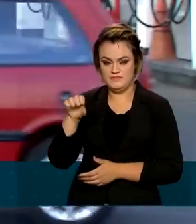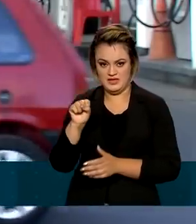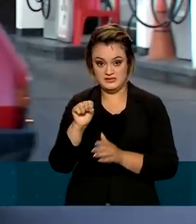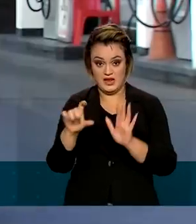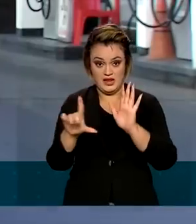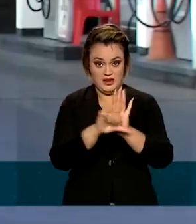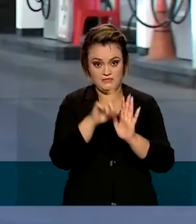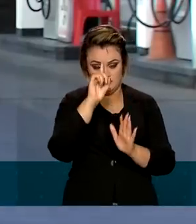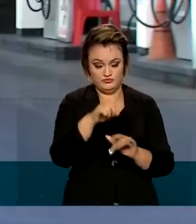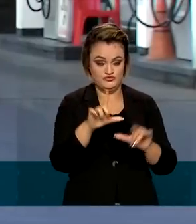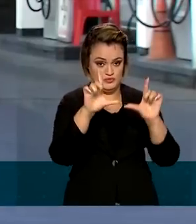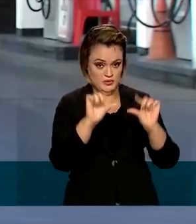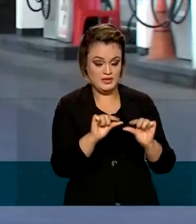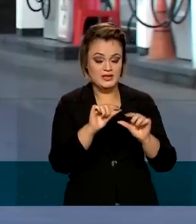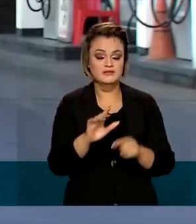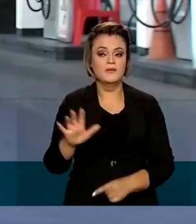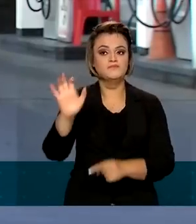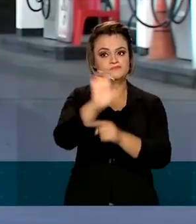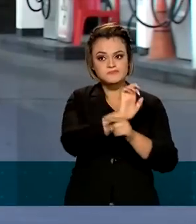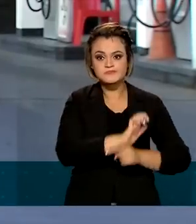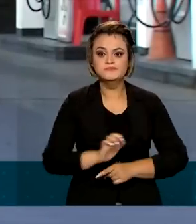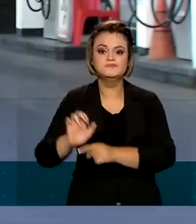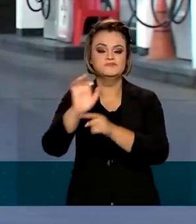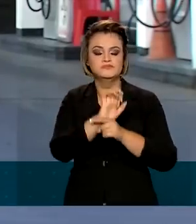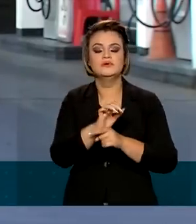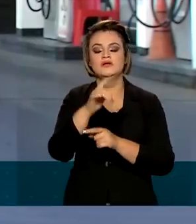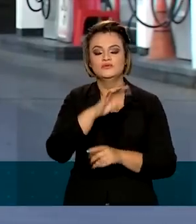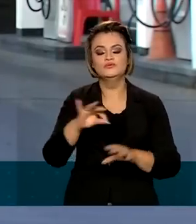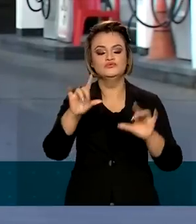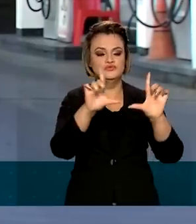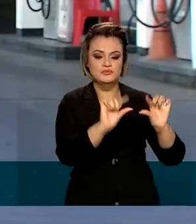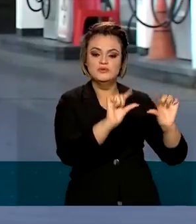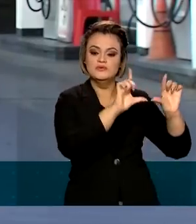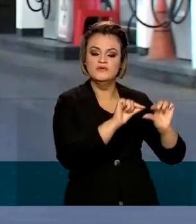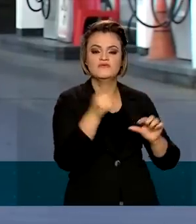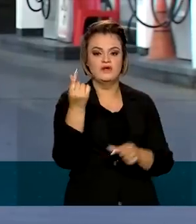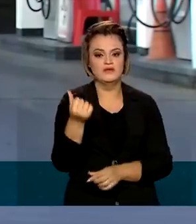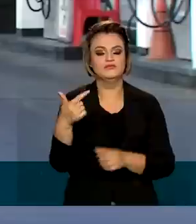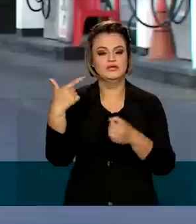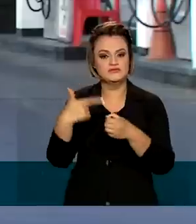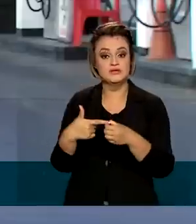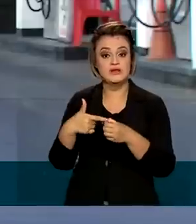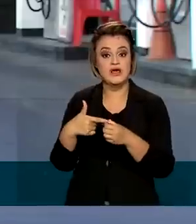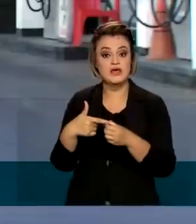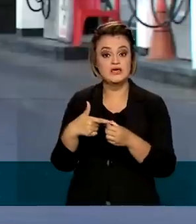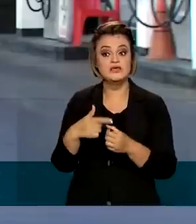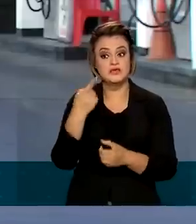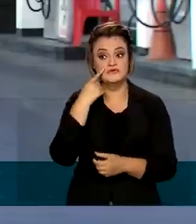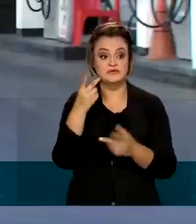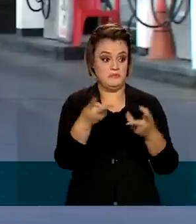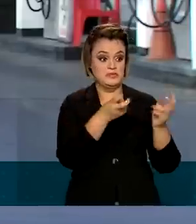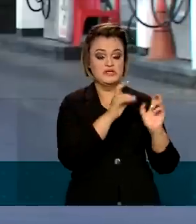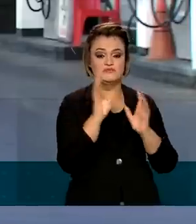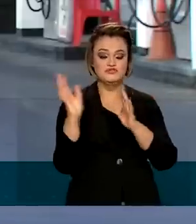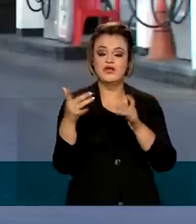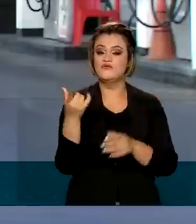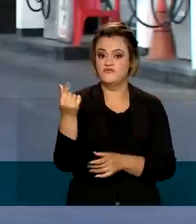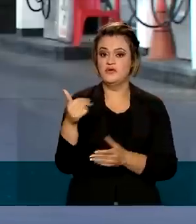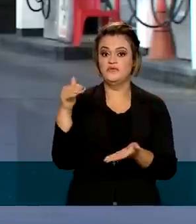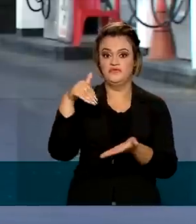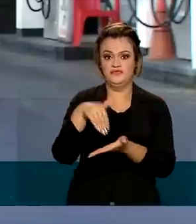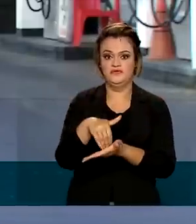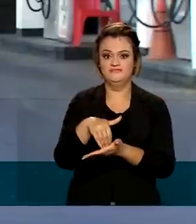lei em todo o país, os estados começaram a reduzir a alíquota do ICMS, né, e os impactos já são percebidos no preço